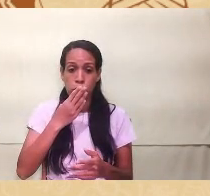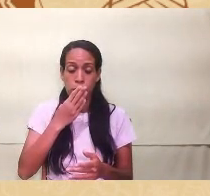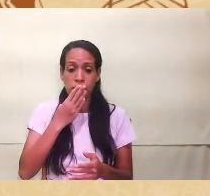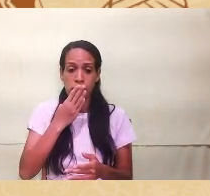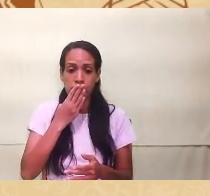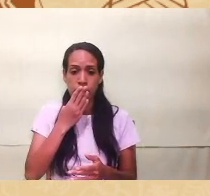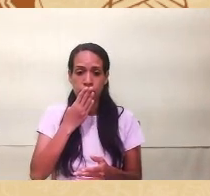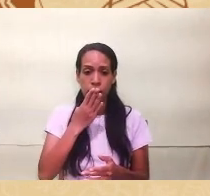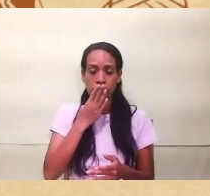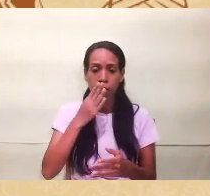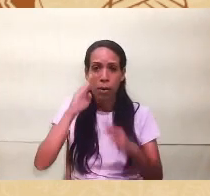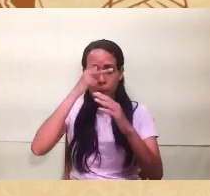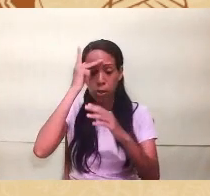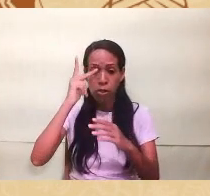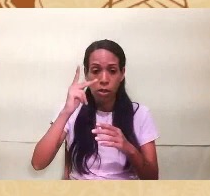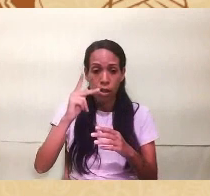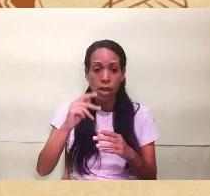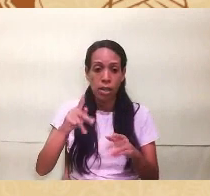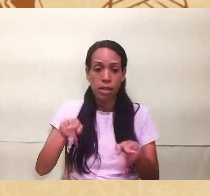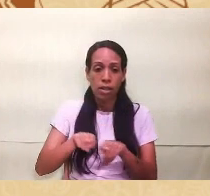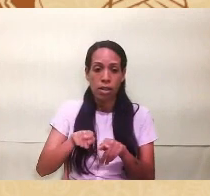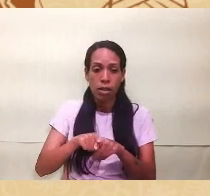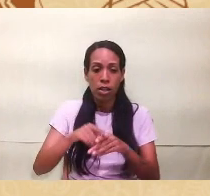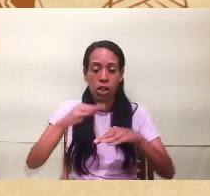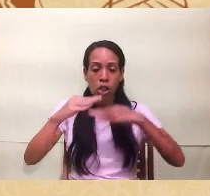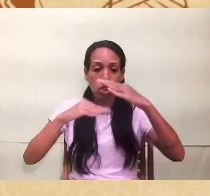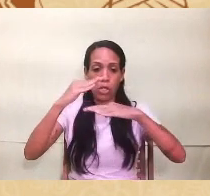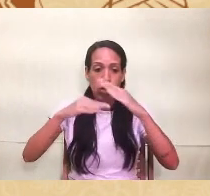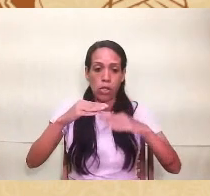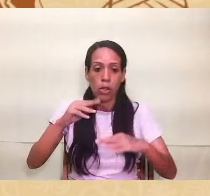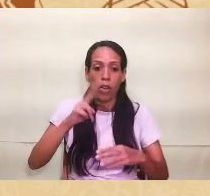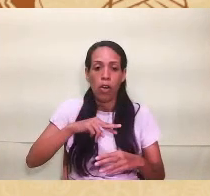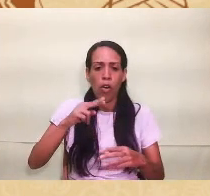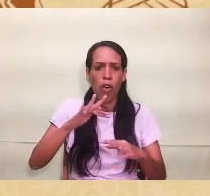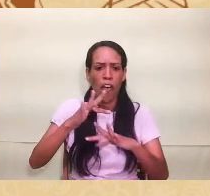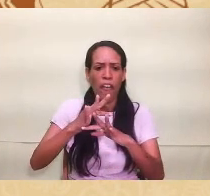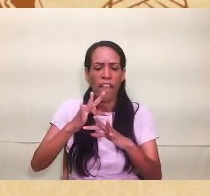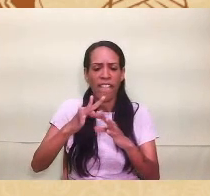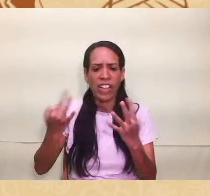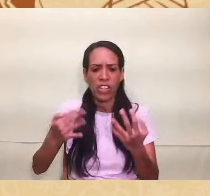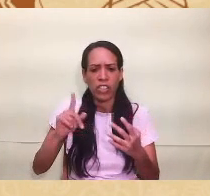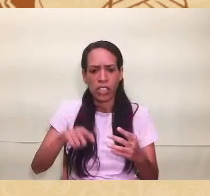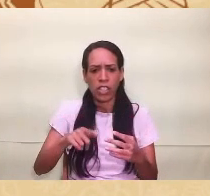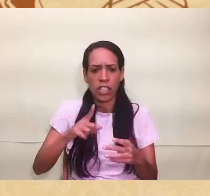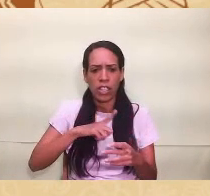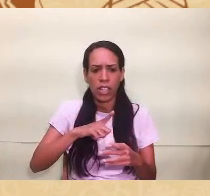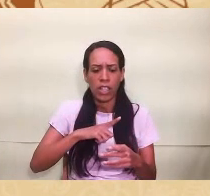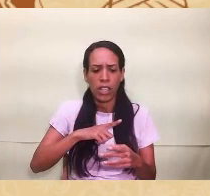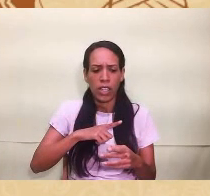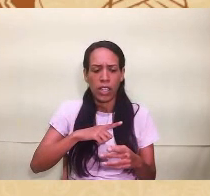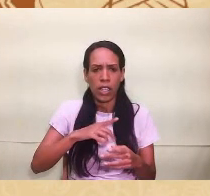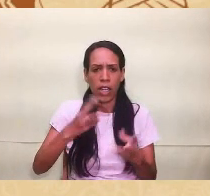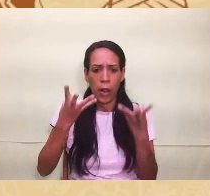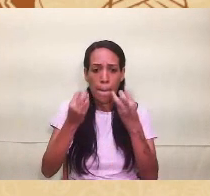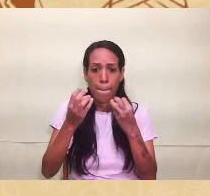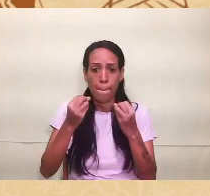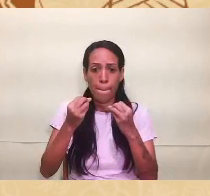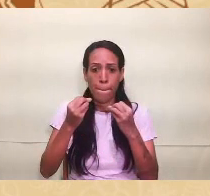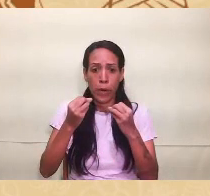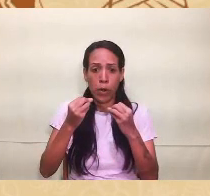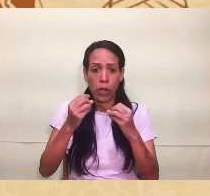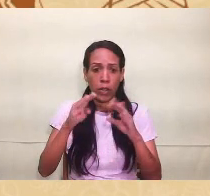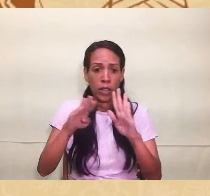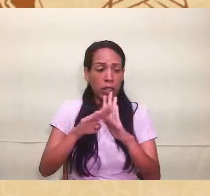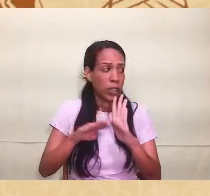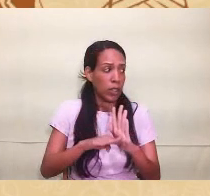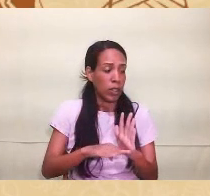racismo, é estrutural. O genocídio e o etnocídio, ele é tão estrutural como o